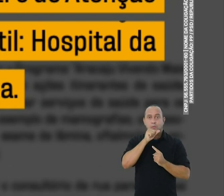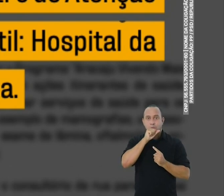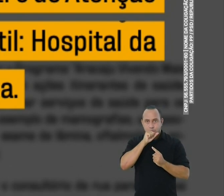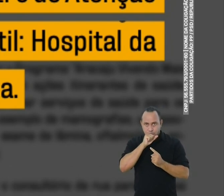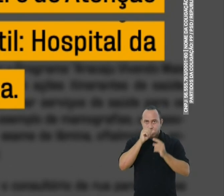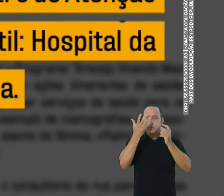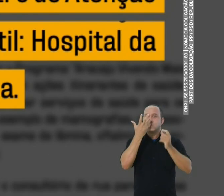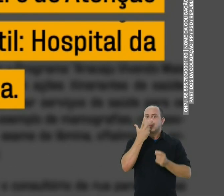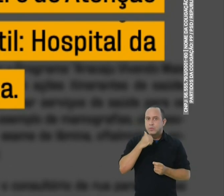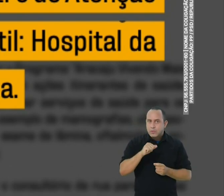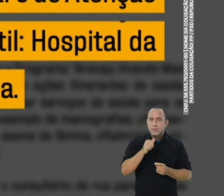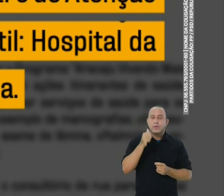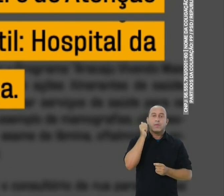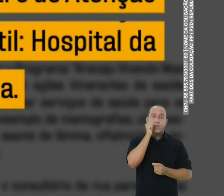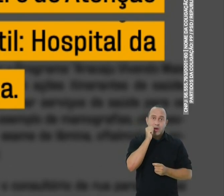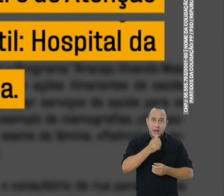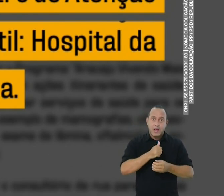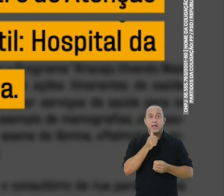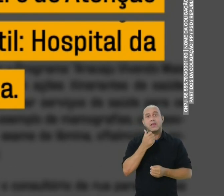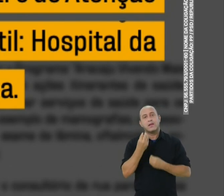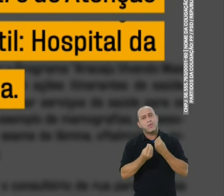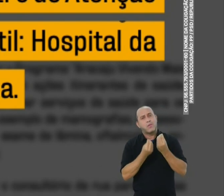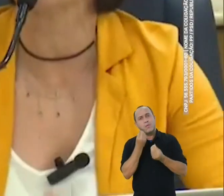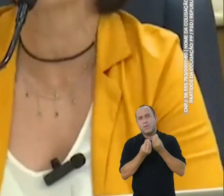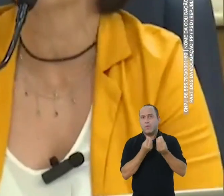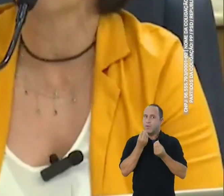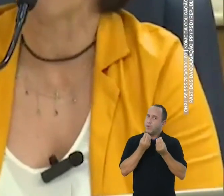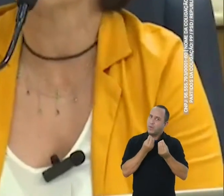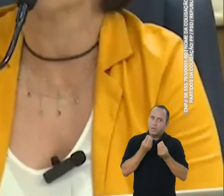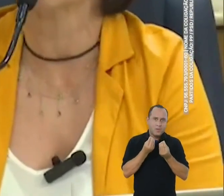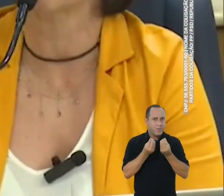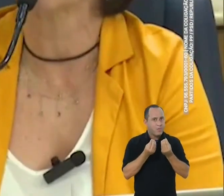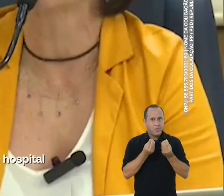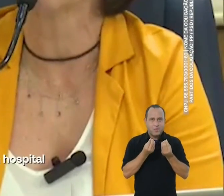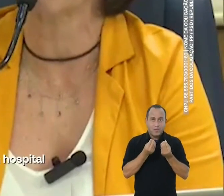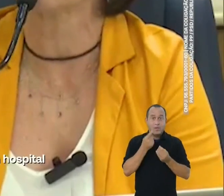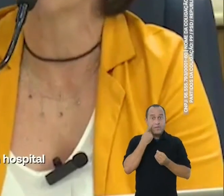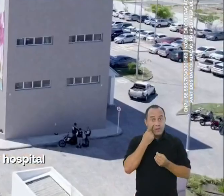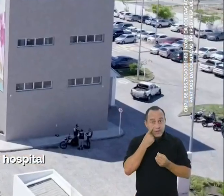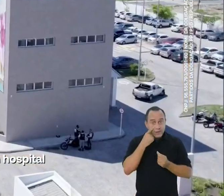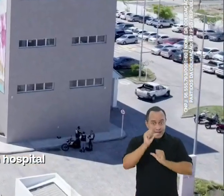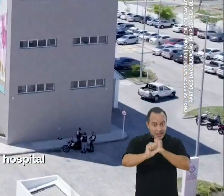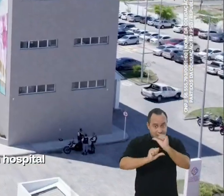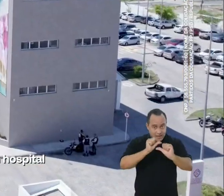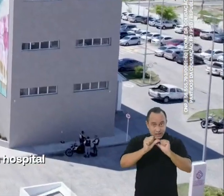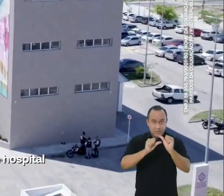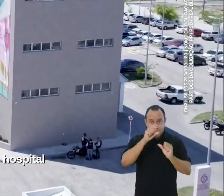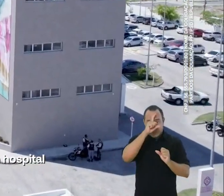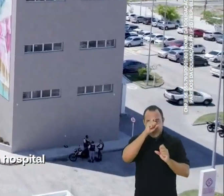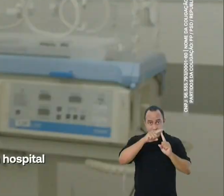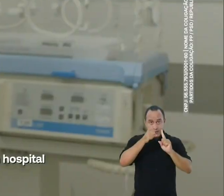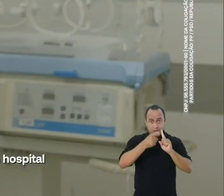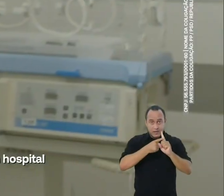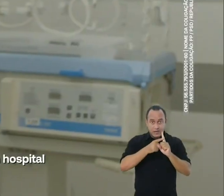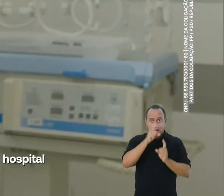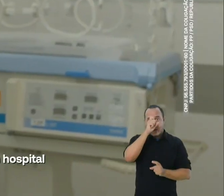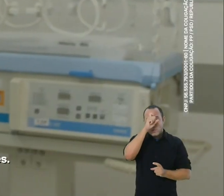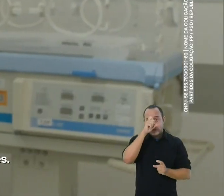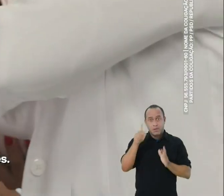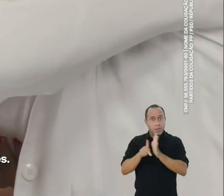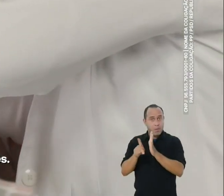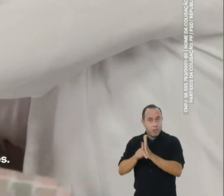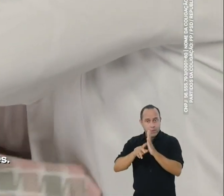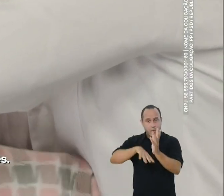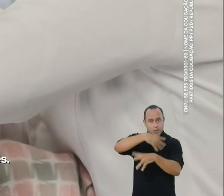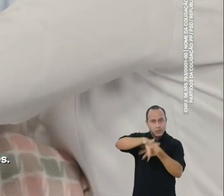materno-infantil. Hospital da Mulher e da Criança? Não adianta negar, Emília. Você quer transformar a maternidade em um hospital